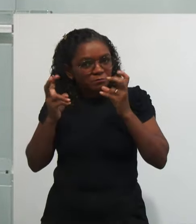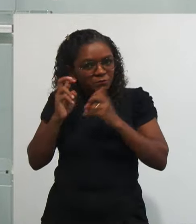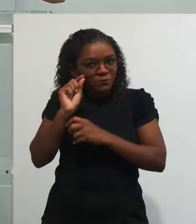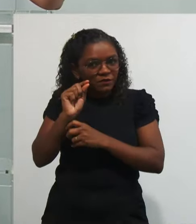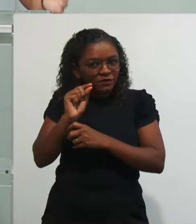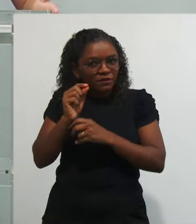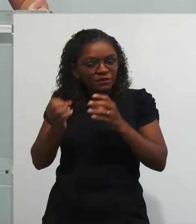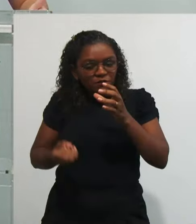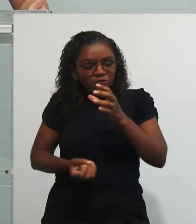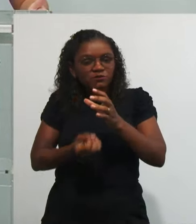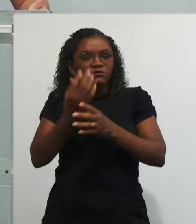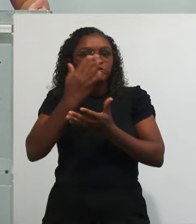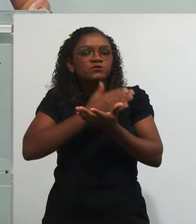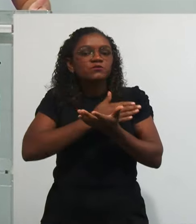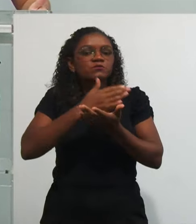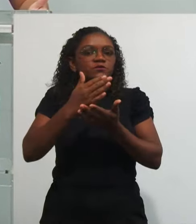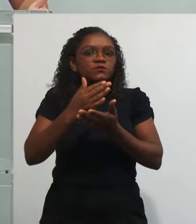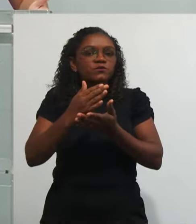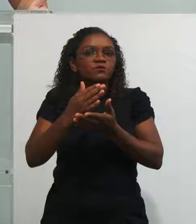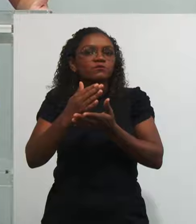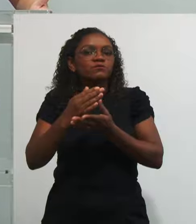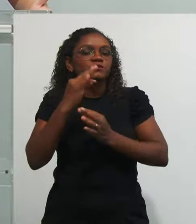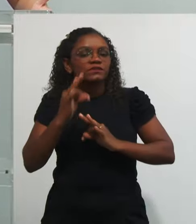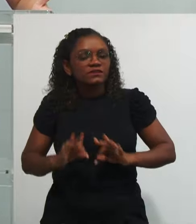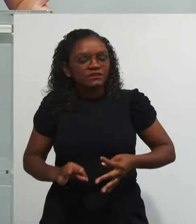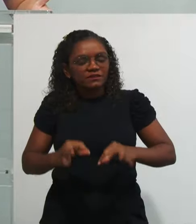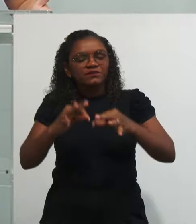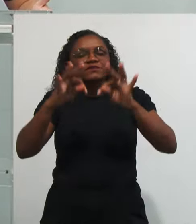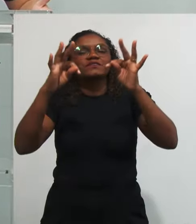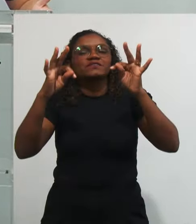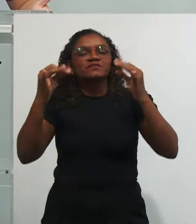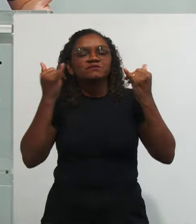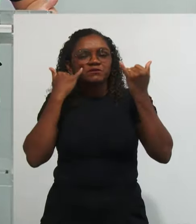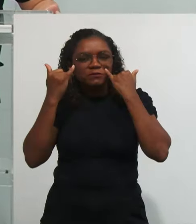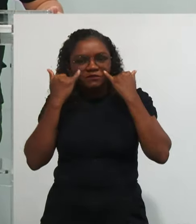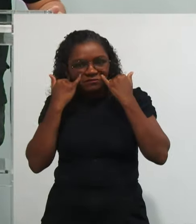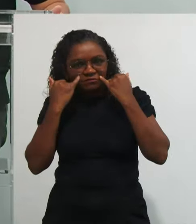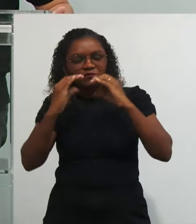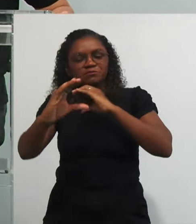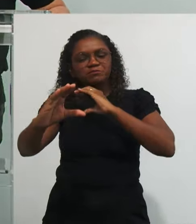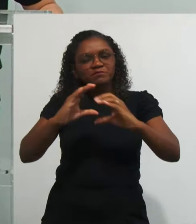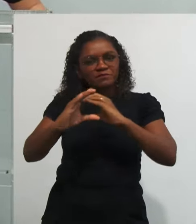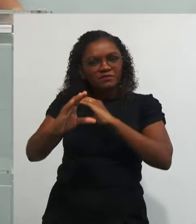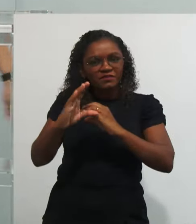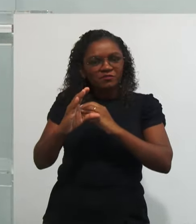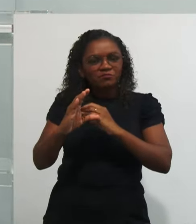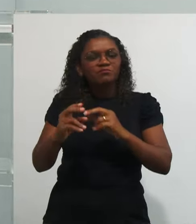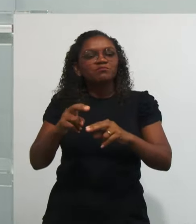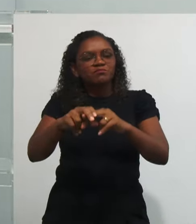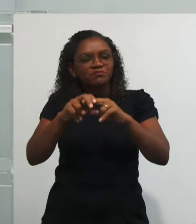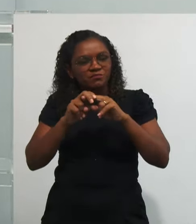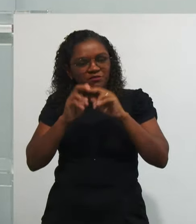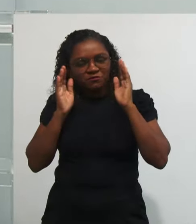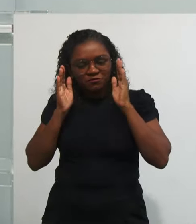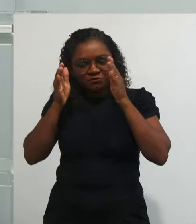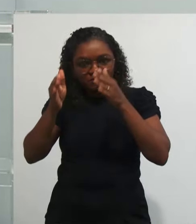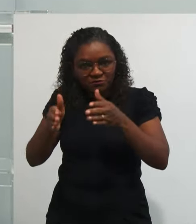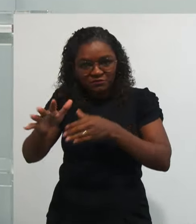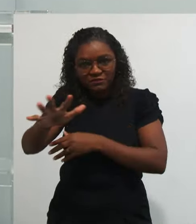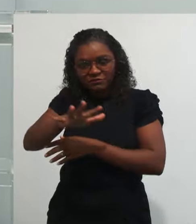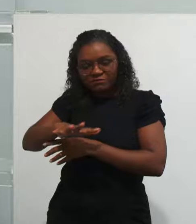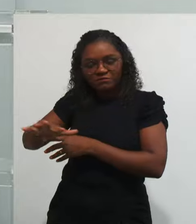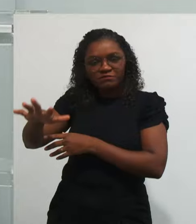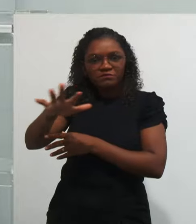que foram aprimoradas as FX as tecnologias de informação e comunicação voltado aqui para o âmbito da